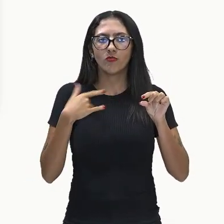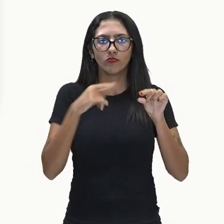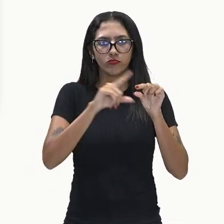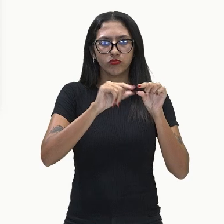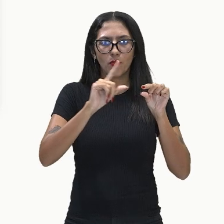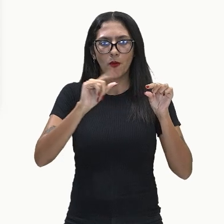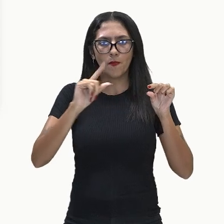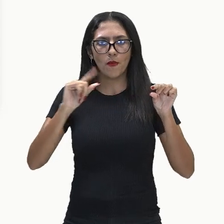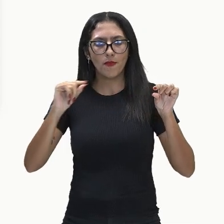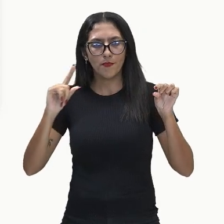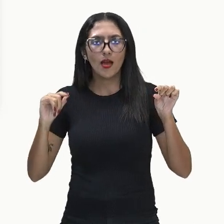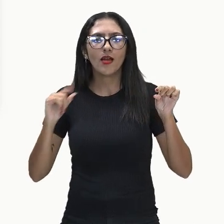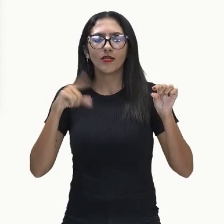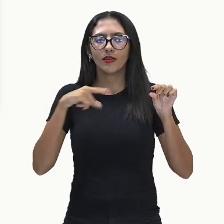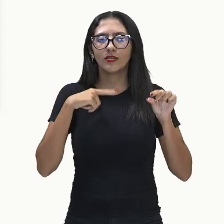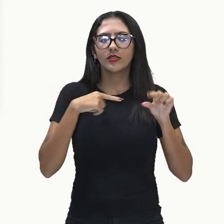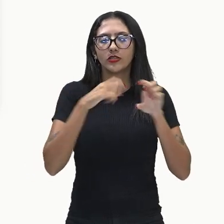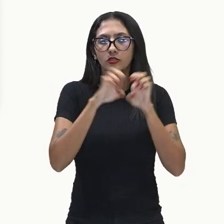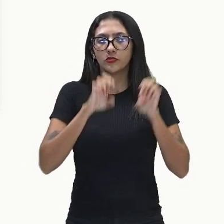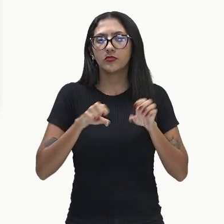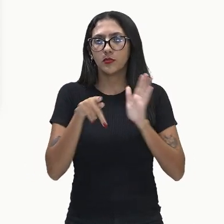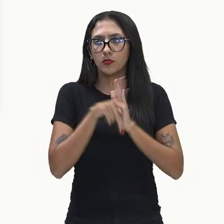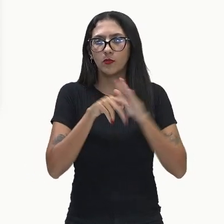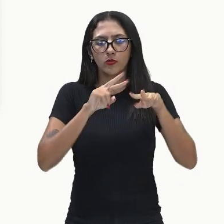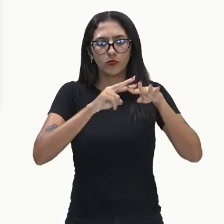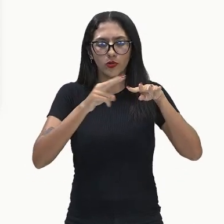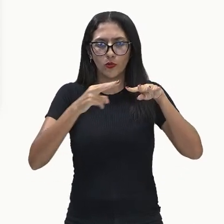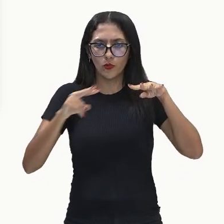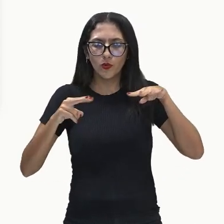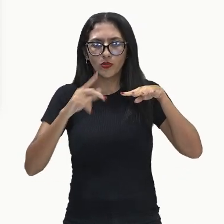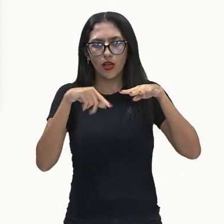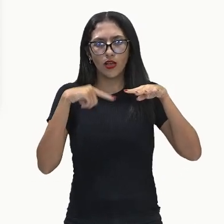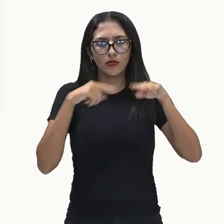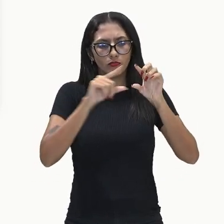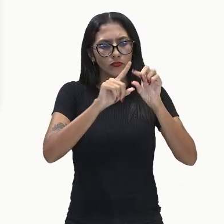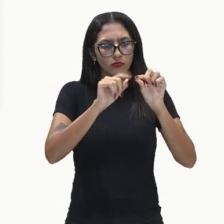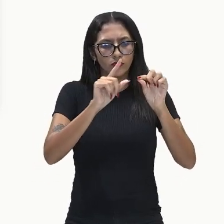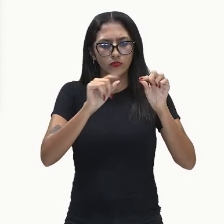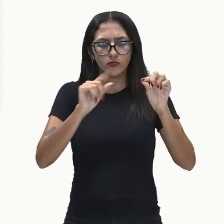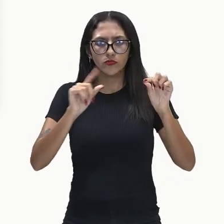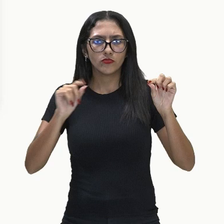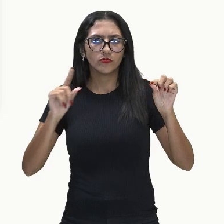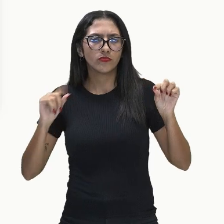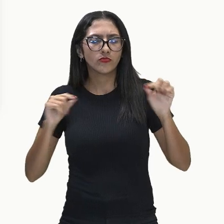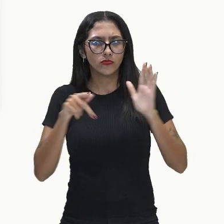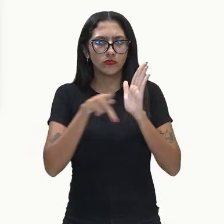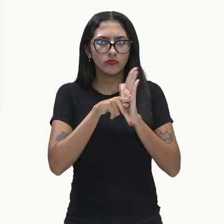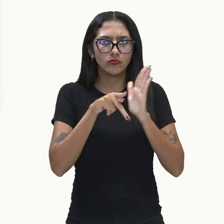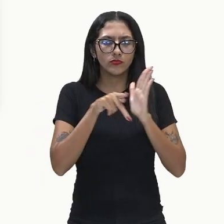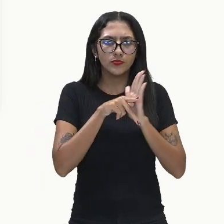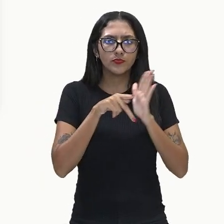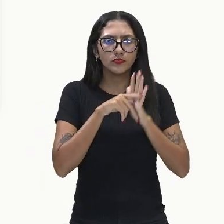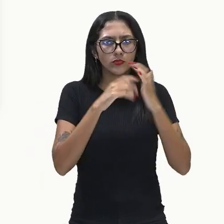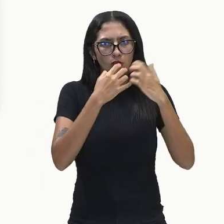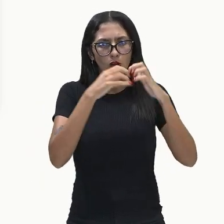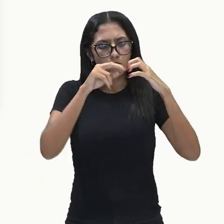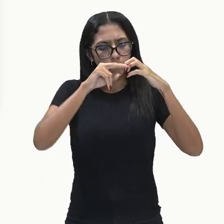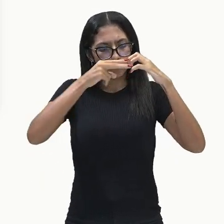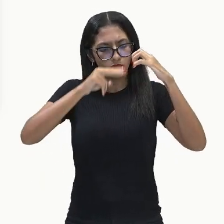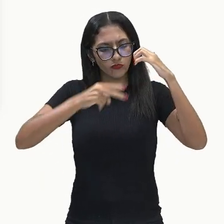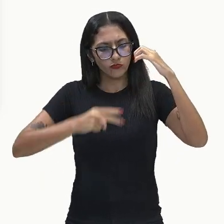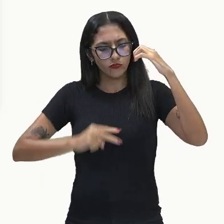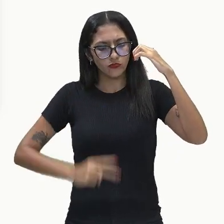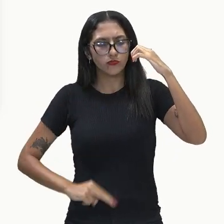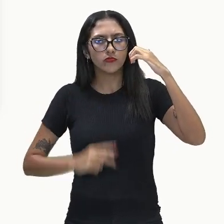seu neurônio, que faz com que o impulso nervoso que sai do corpo chegue até as